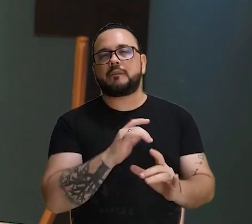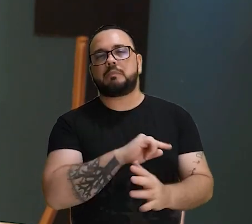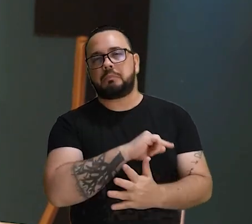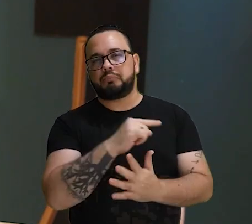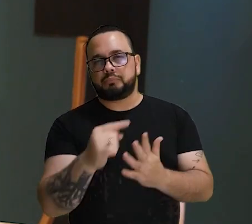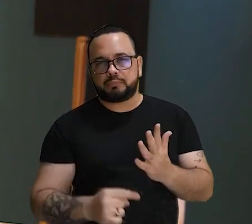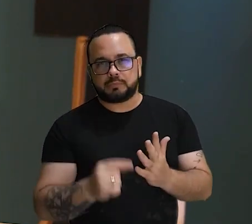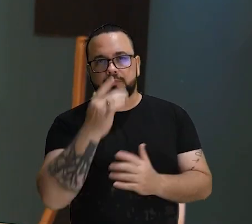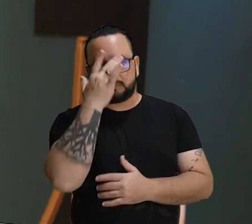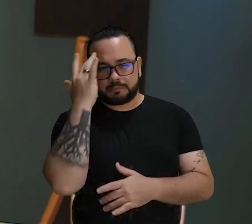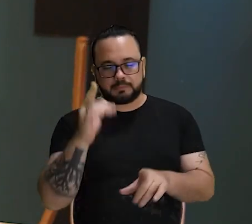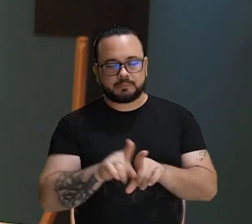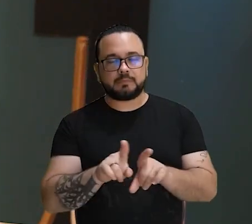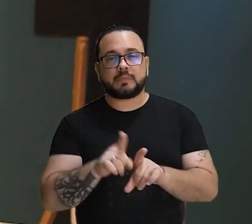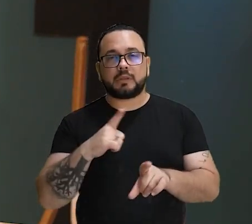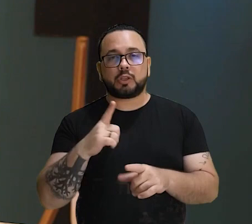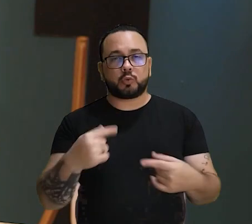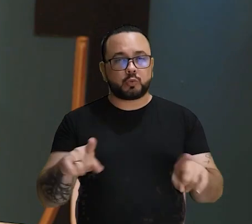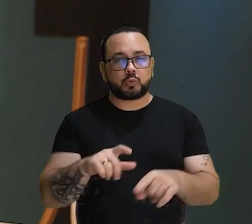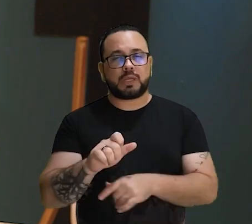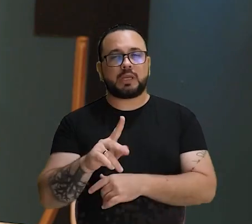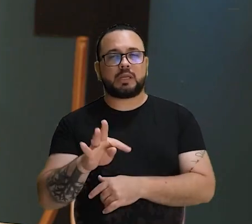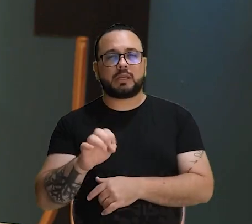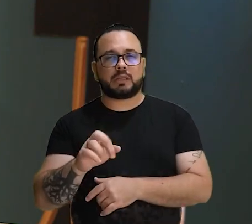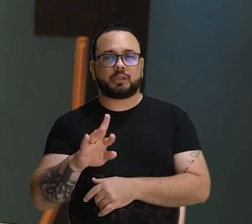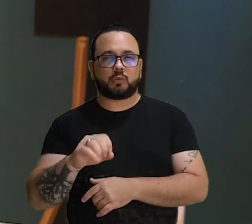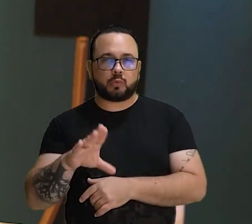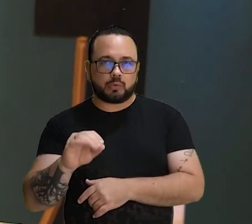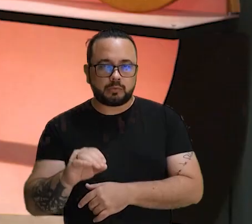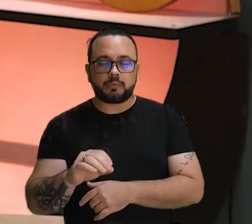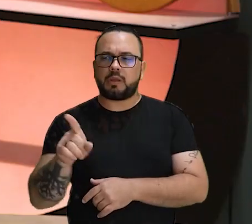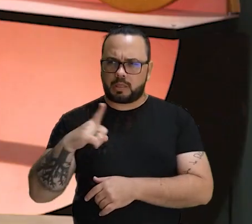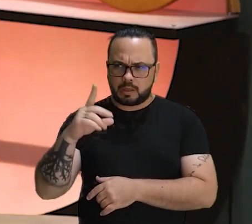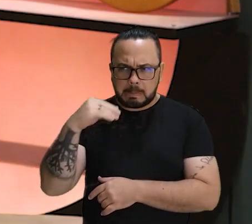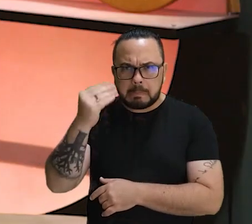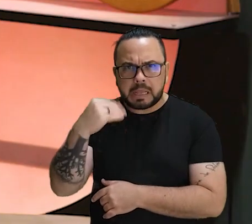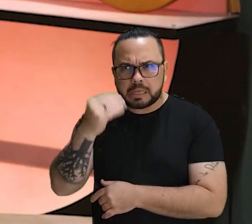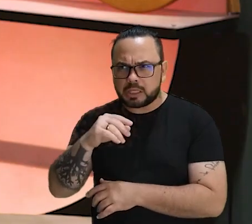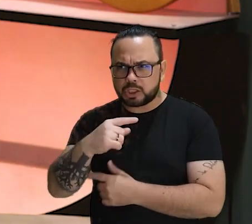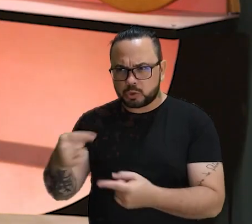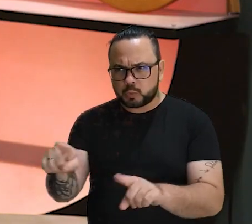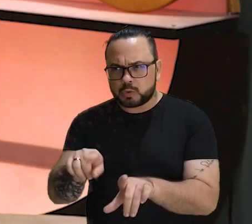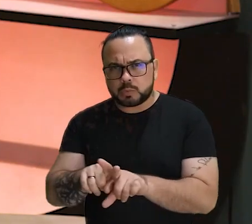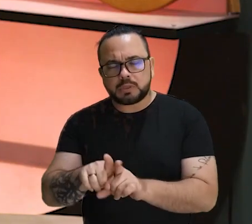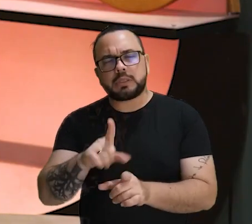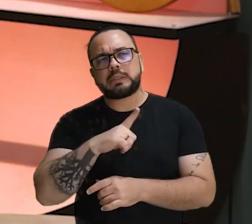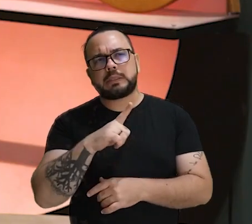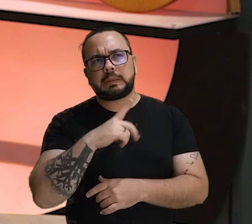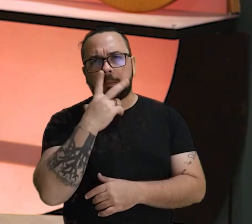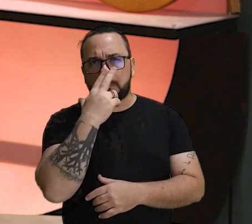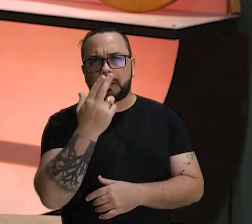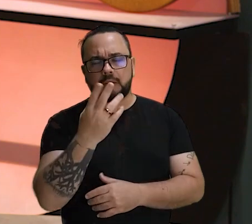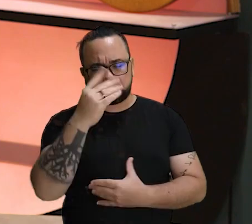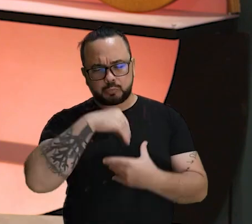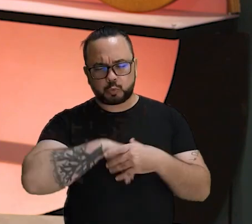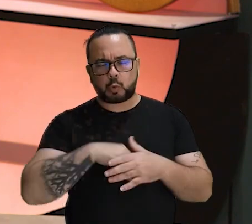e um desenho de som eletrônico muito sutil. Tem uma coisa mais experimental, assim. Tem, mas é uma coisa meio como se